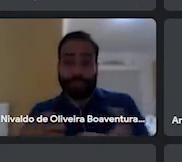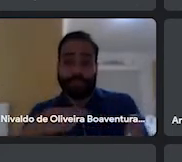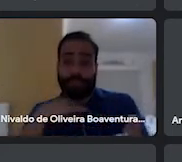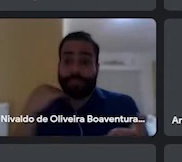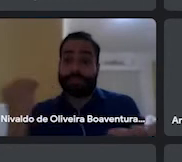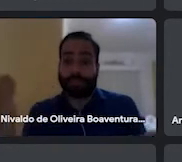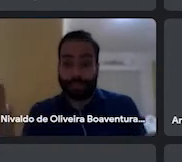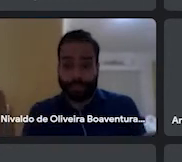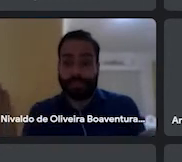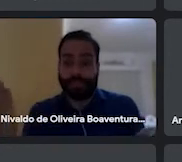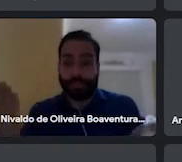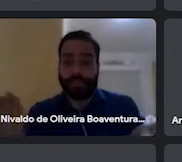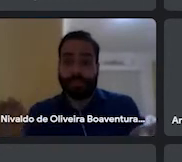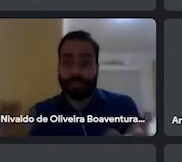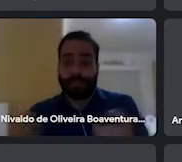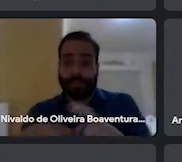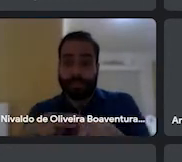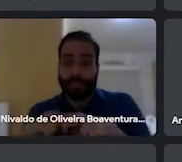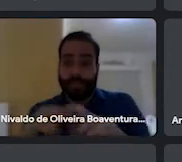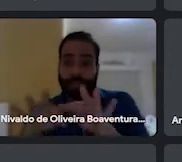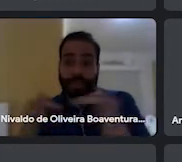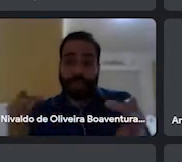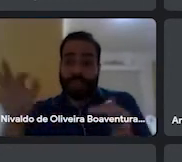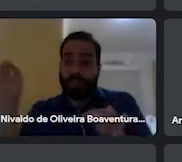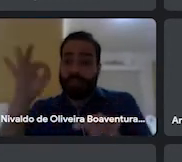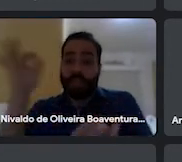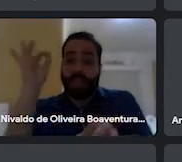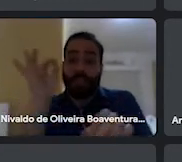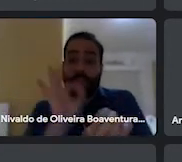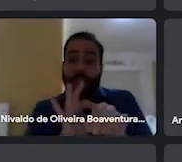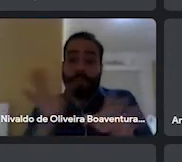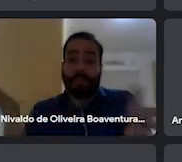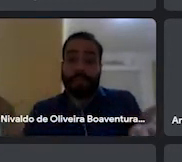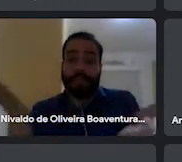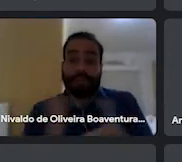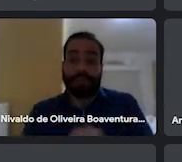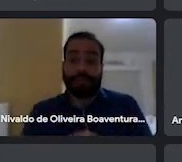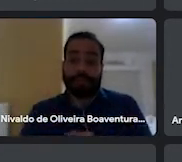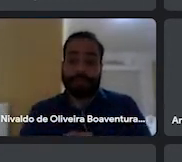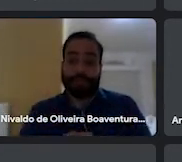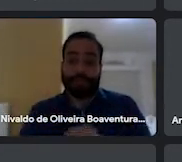morte por causa de uma simples abelha. Por causa de uma análise o quê?